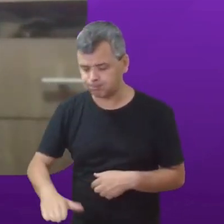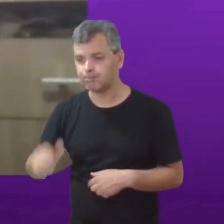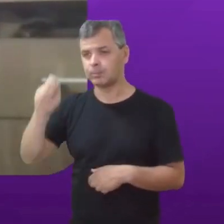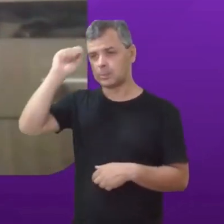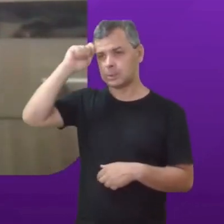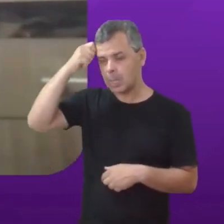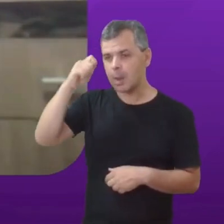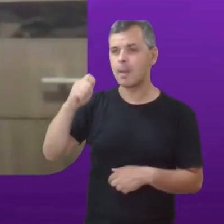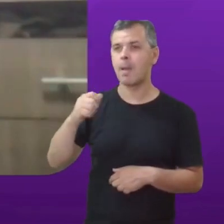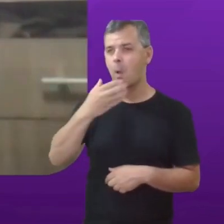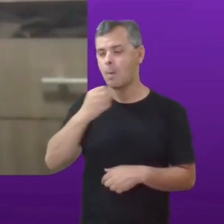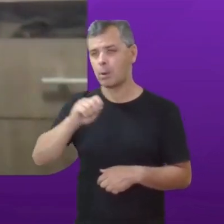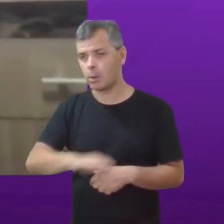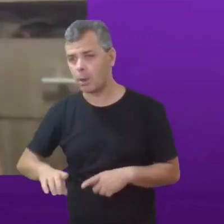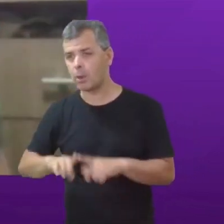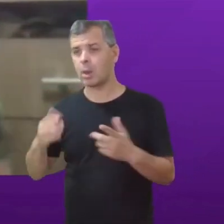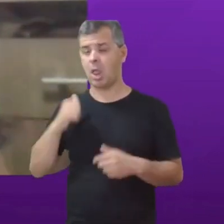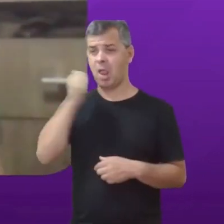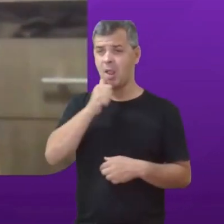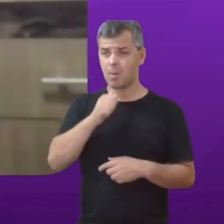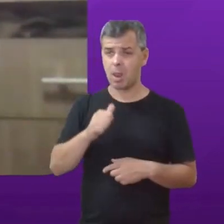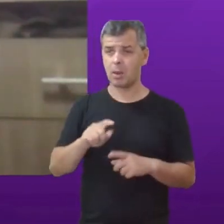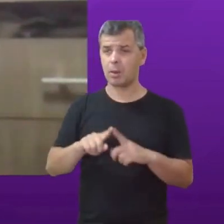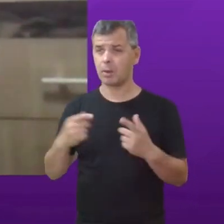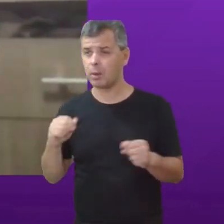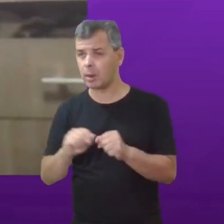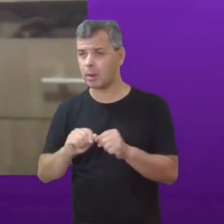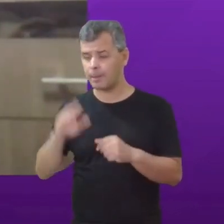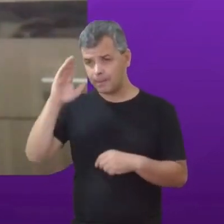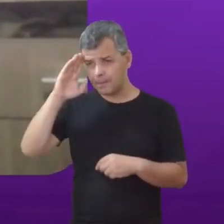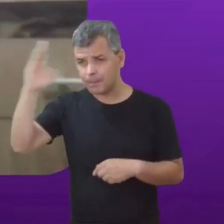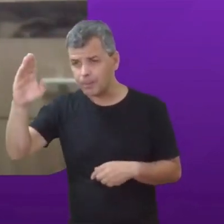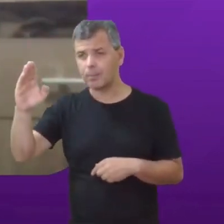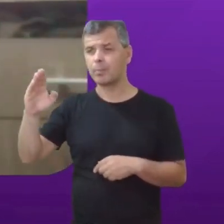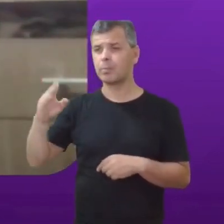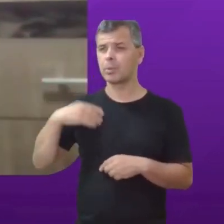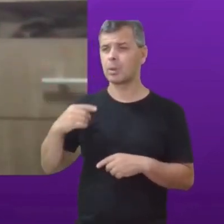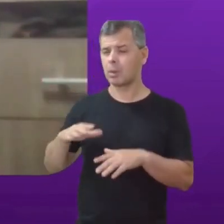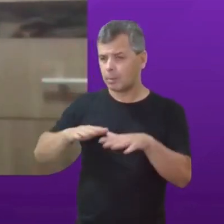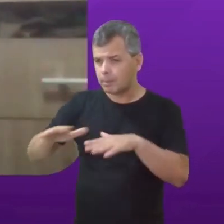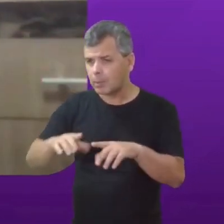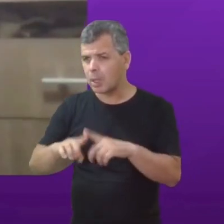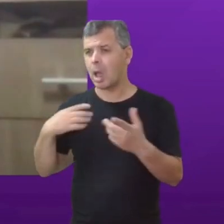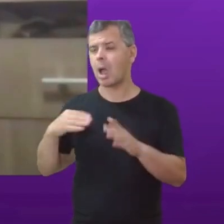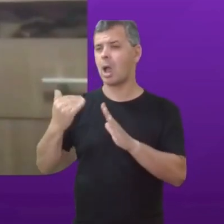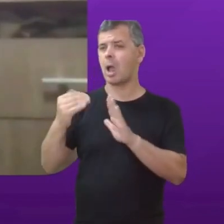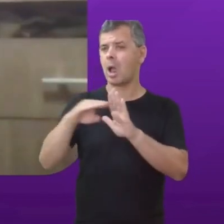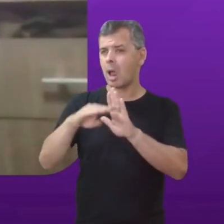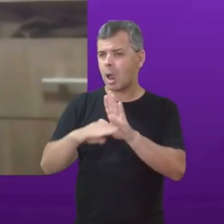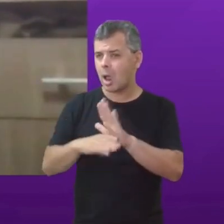genocídio ameaça sistematicamente. Então, as mulheres negras do Brasil, principalmente, são hoje as que mais movimentam as agendas e